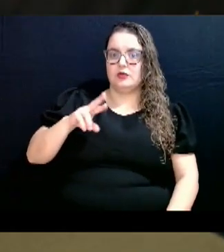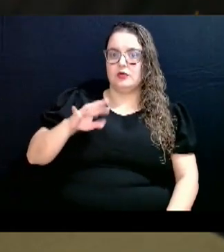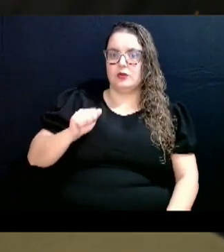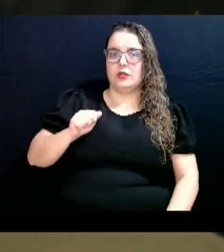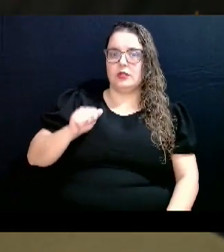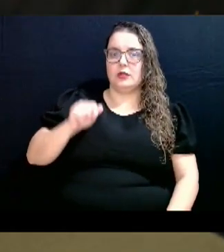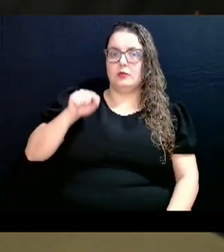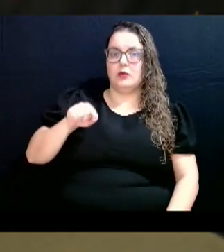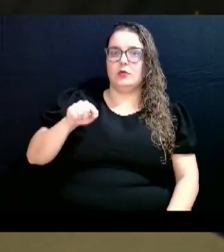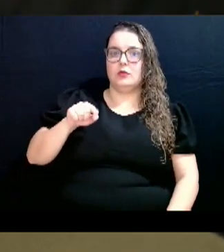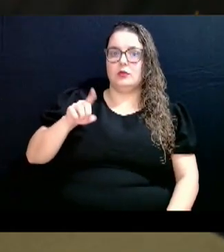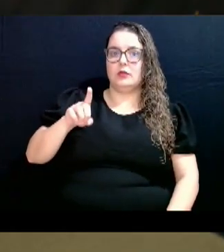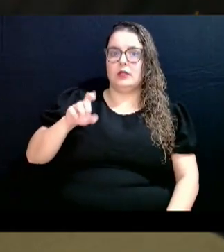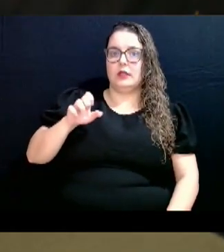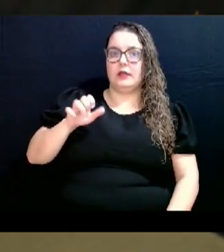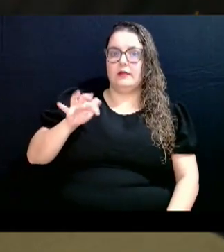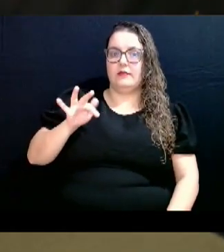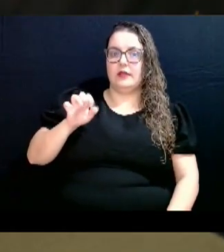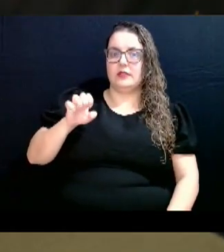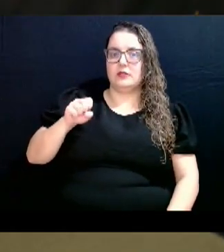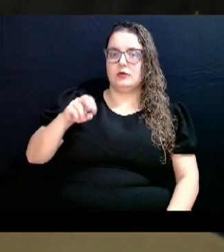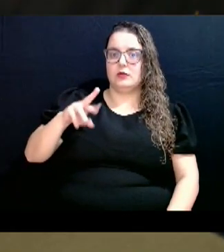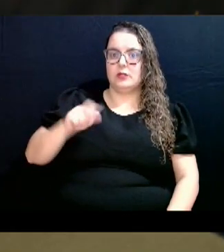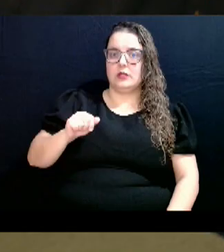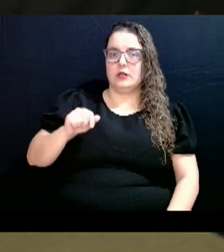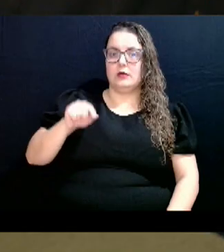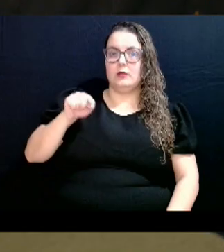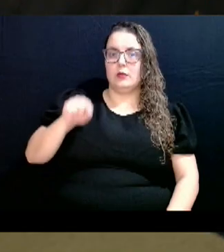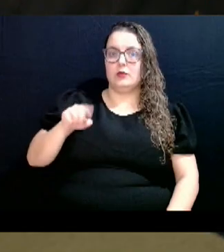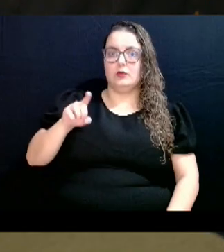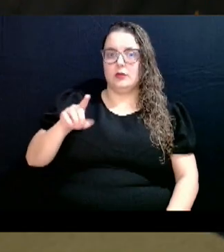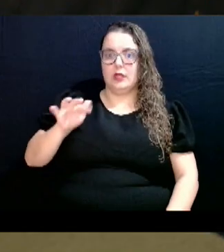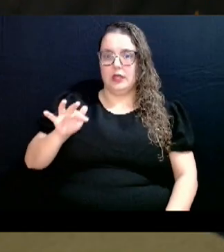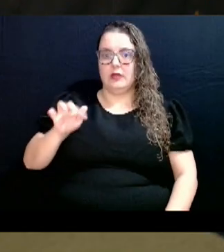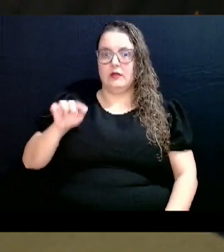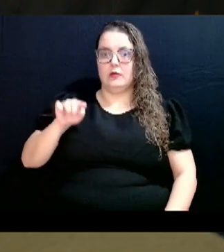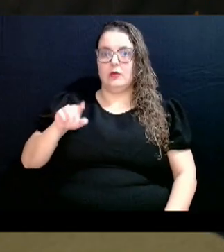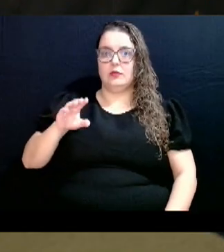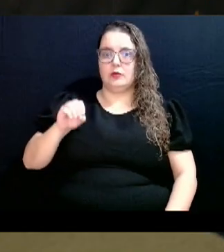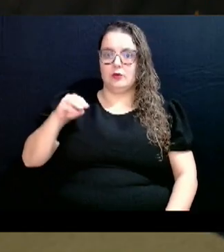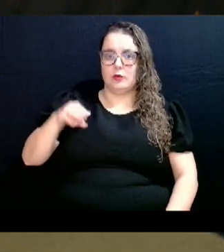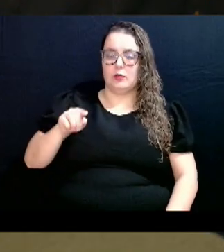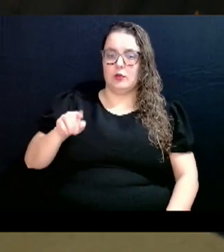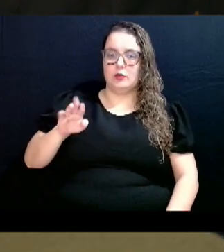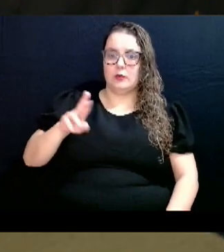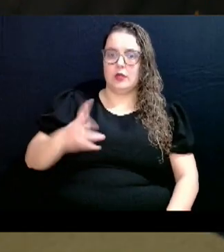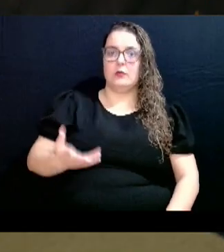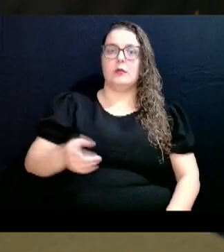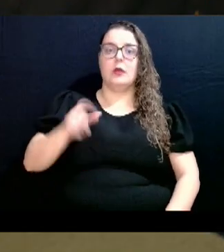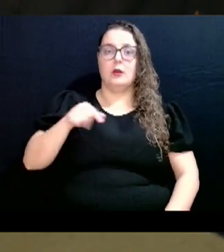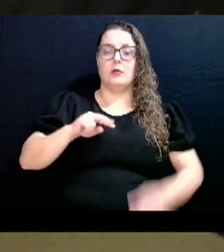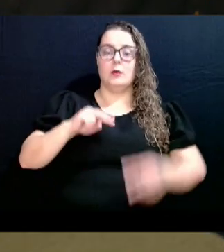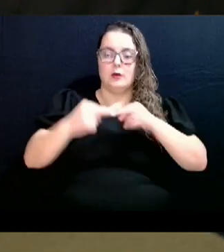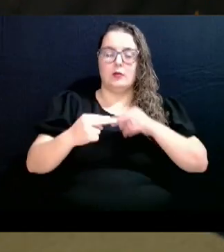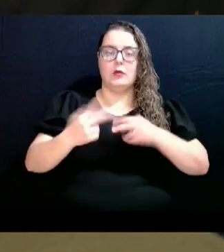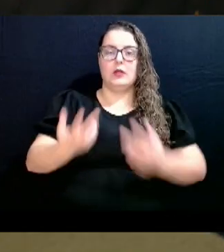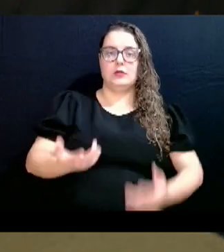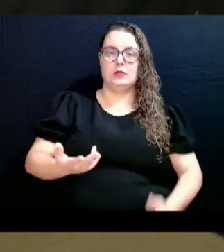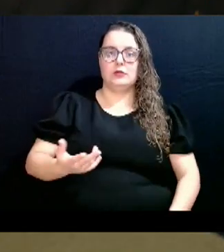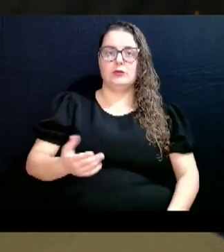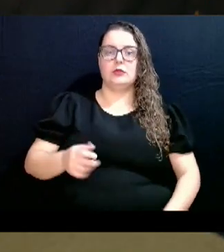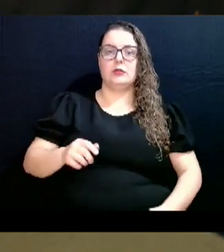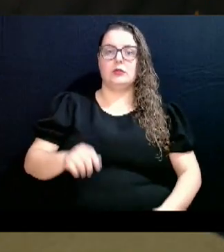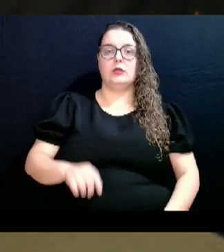www.defensoria.sp.def.br, na aba Programa de Reconhecimento de Paternidade. Esse cadastro é feito pelo assistente virtual, com opções como realizar testes de